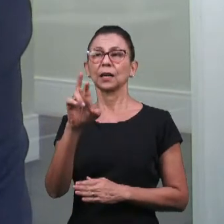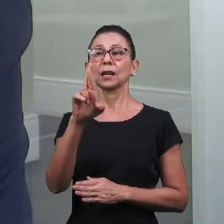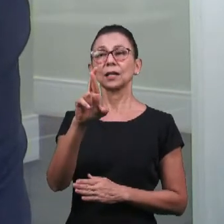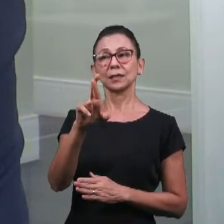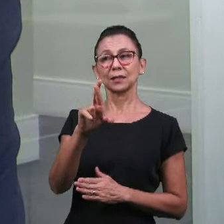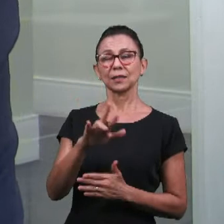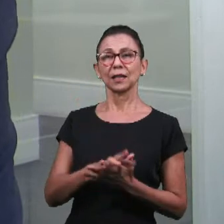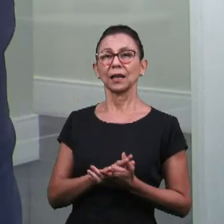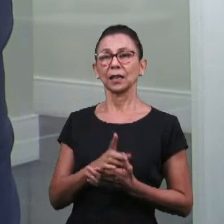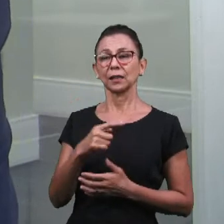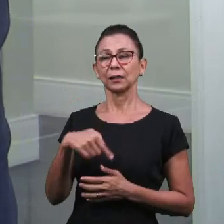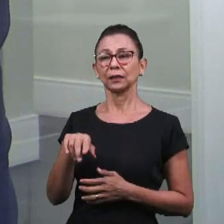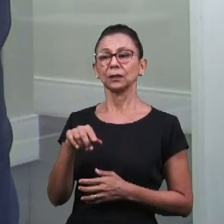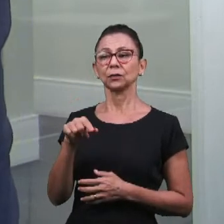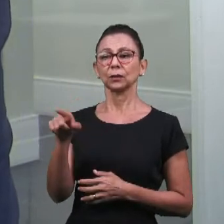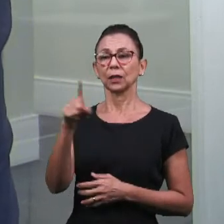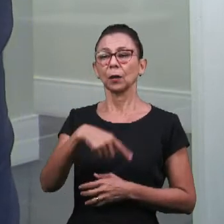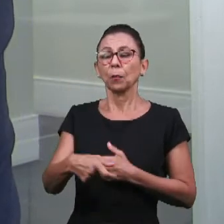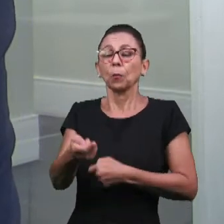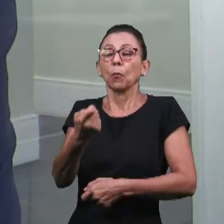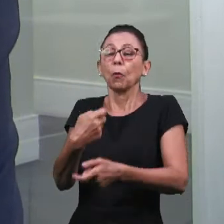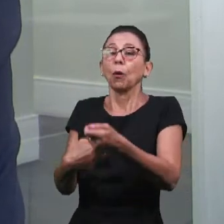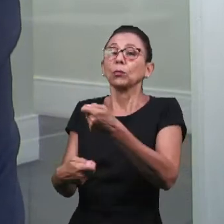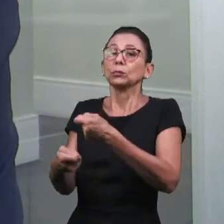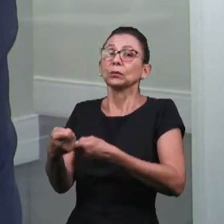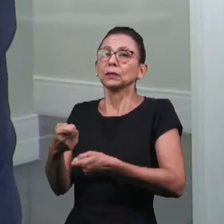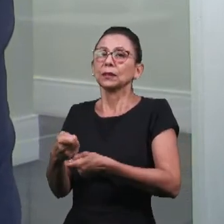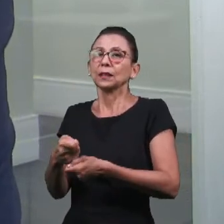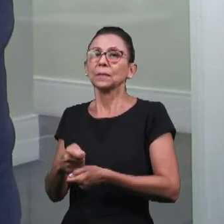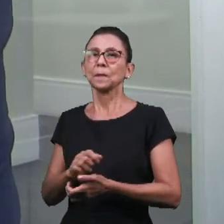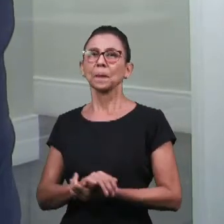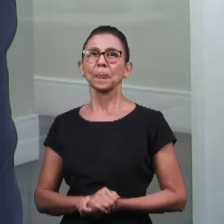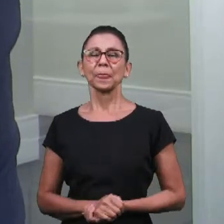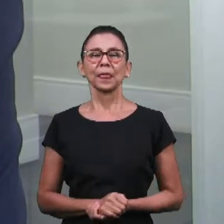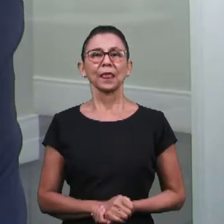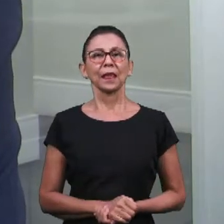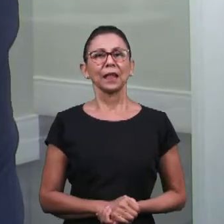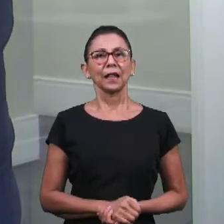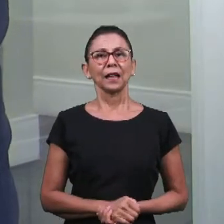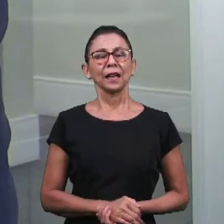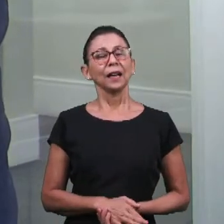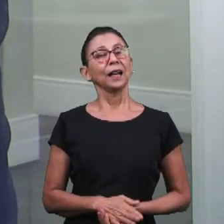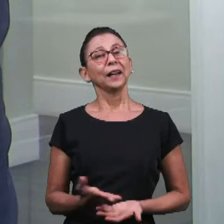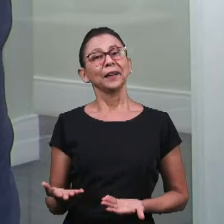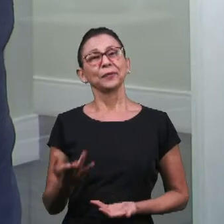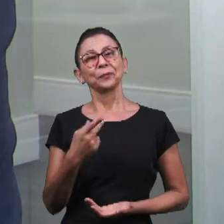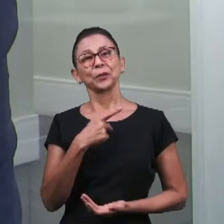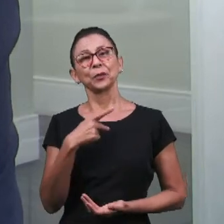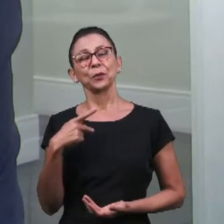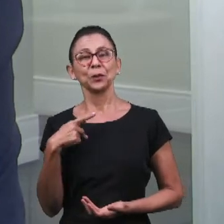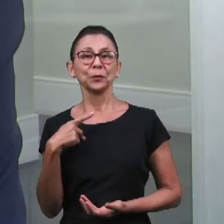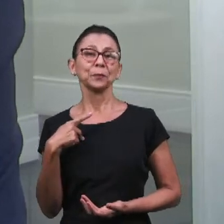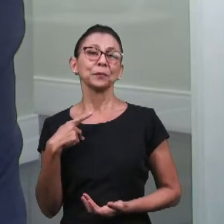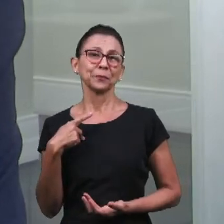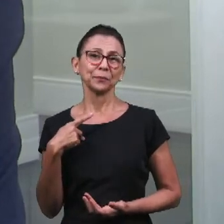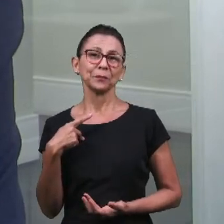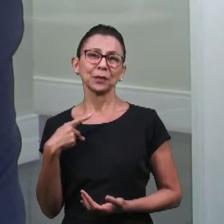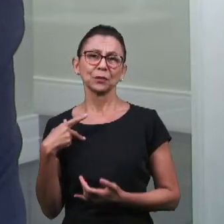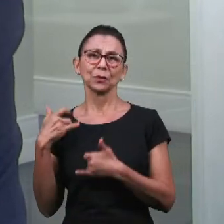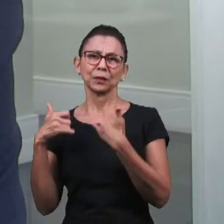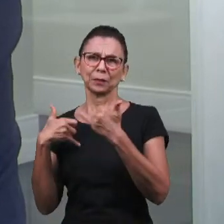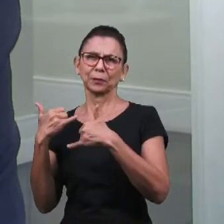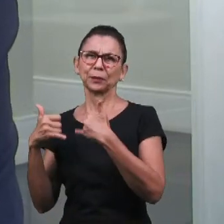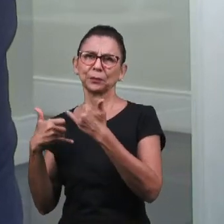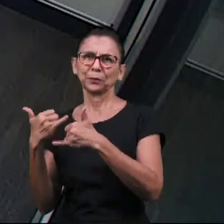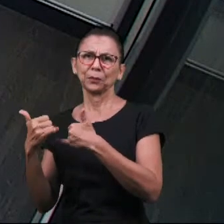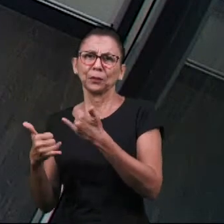agora vocês estão aí na beira do poço, né? E mal sabia que aquele dia eu ia encontrar a Érica, não é? Voltando para casa, né?